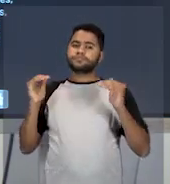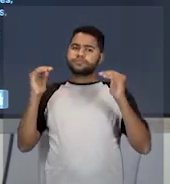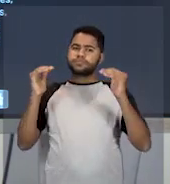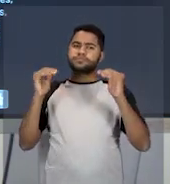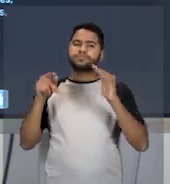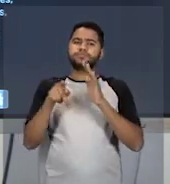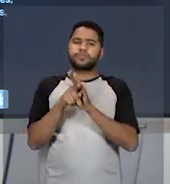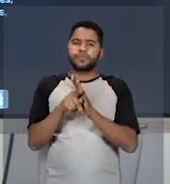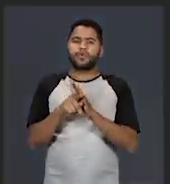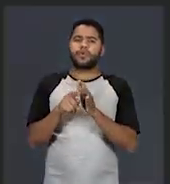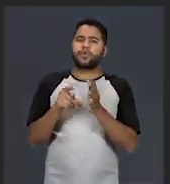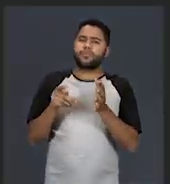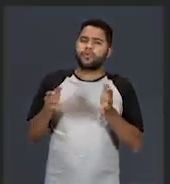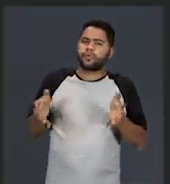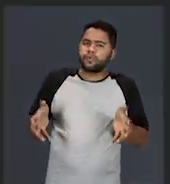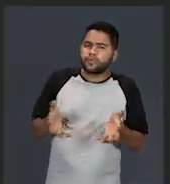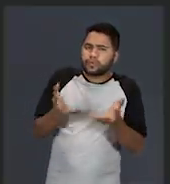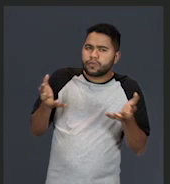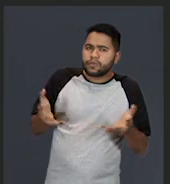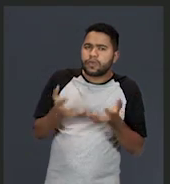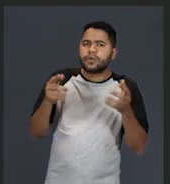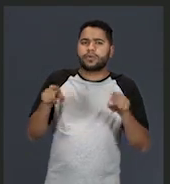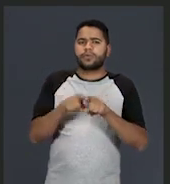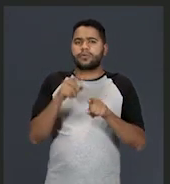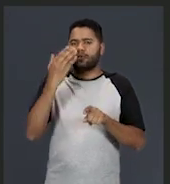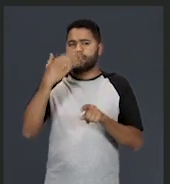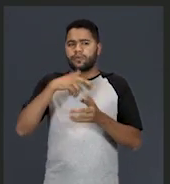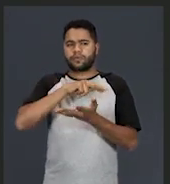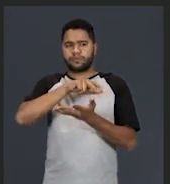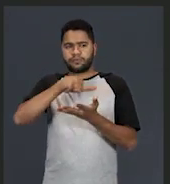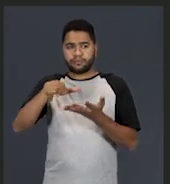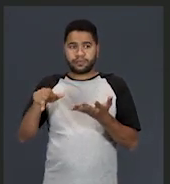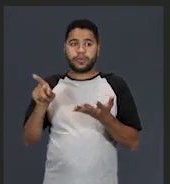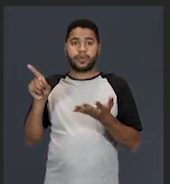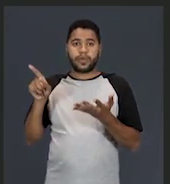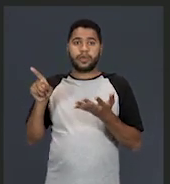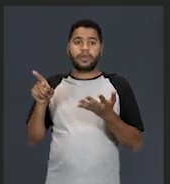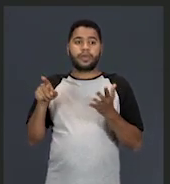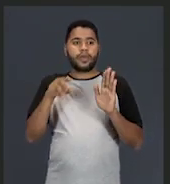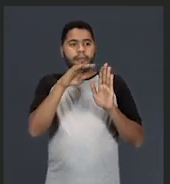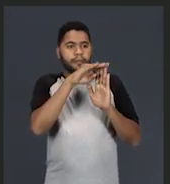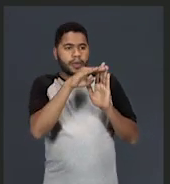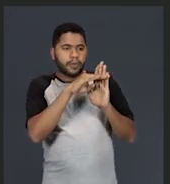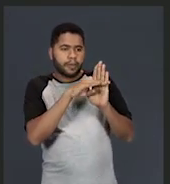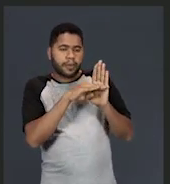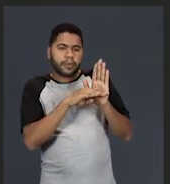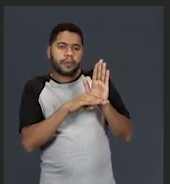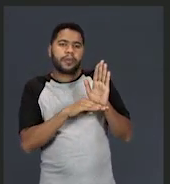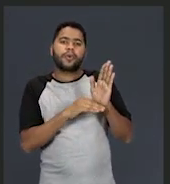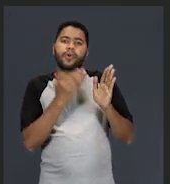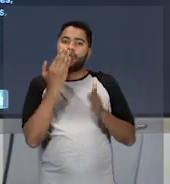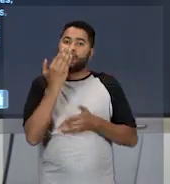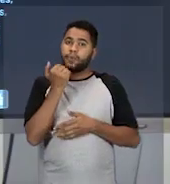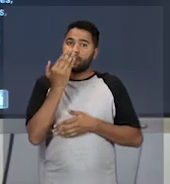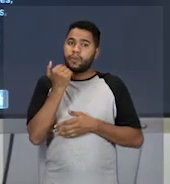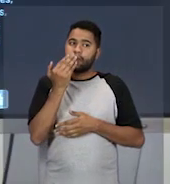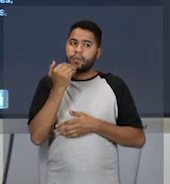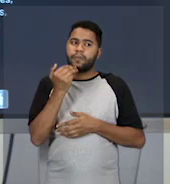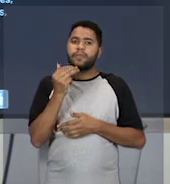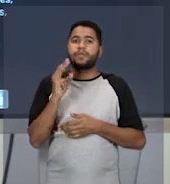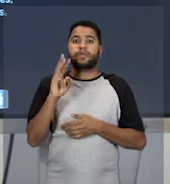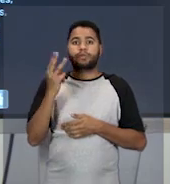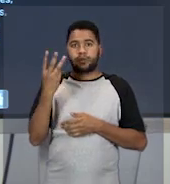as hortaliças e as frutas, que são alimentos reguladores. A gente deve comer aí na base de